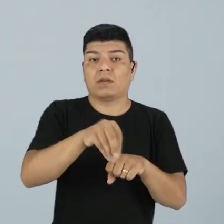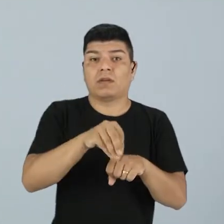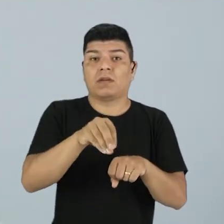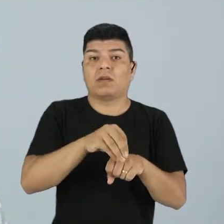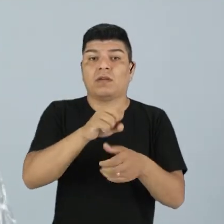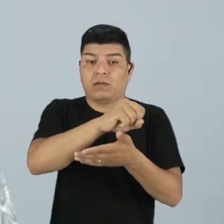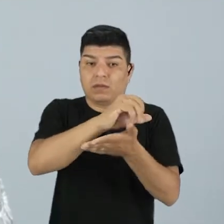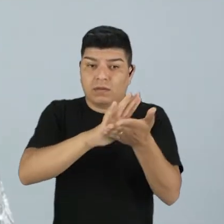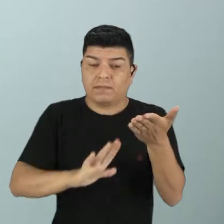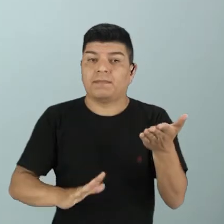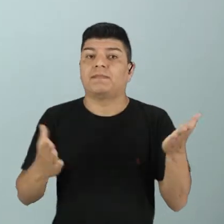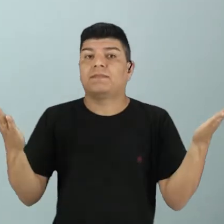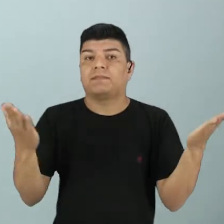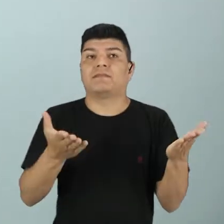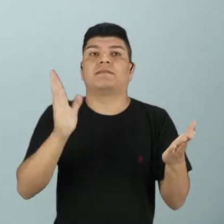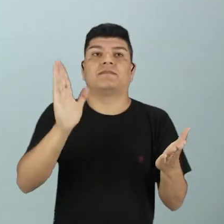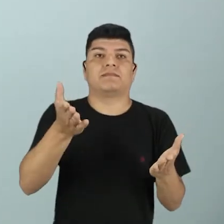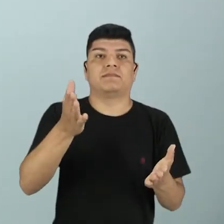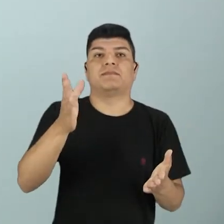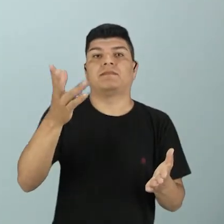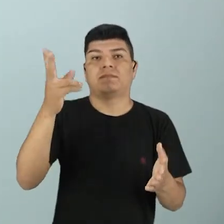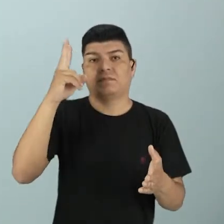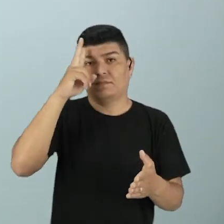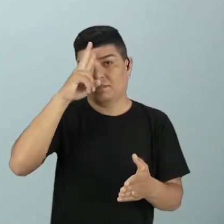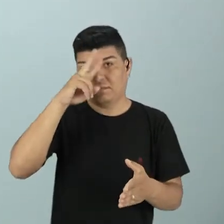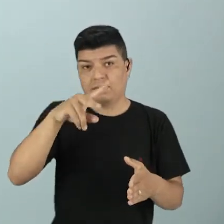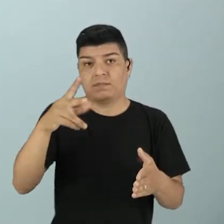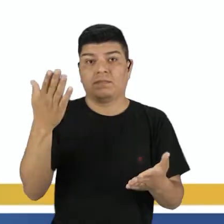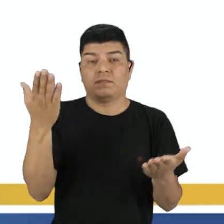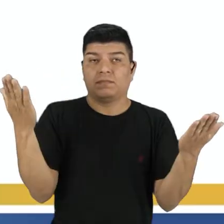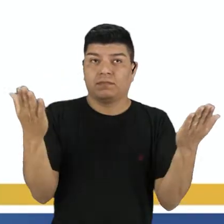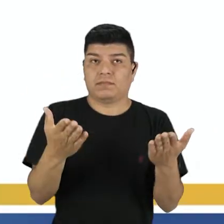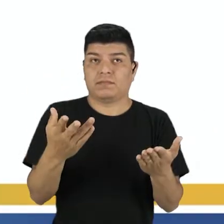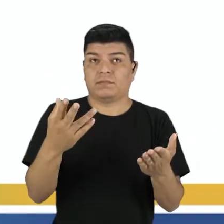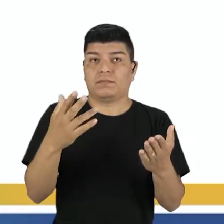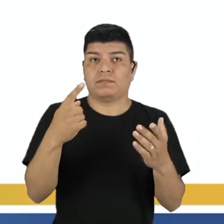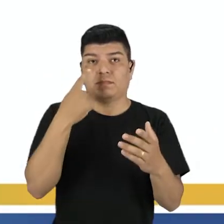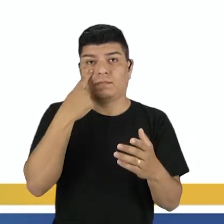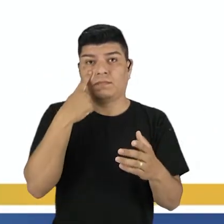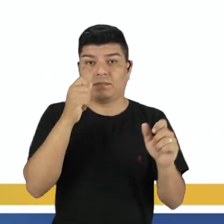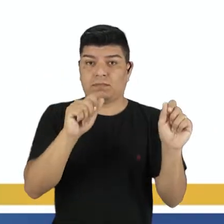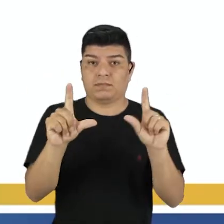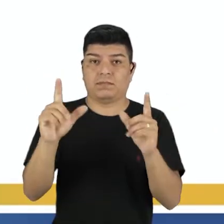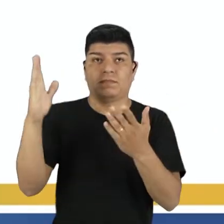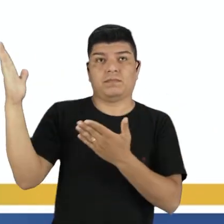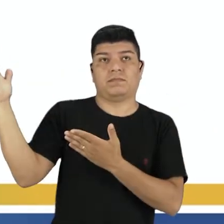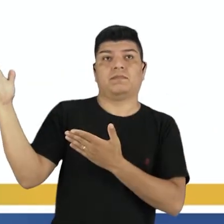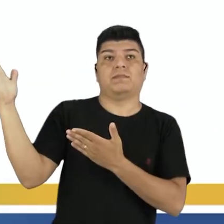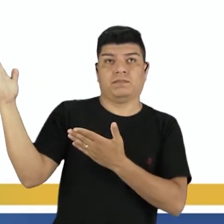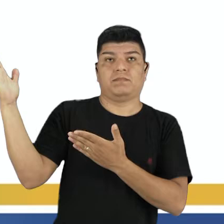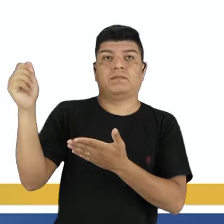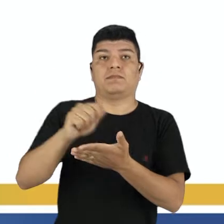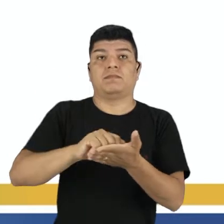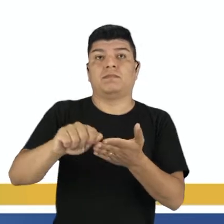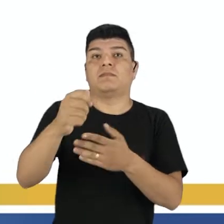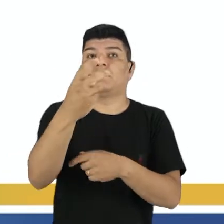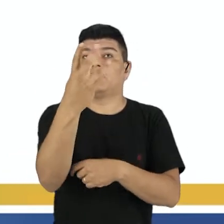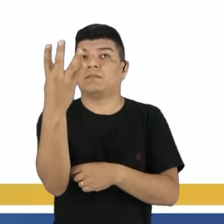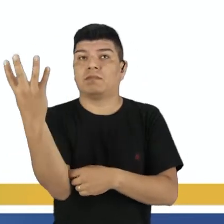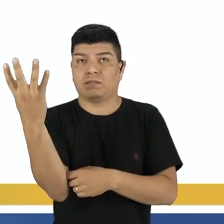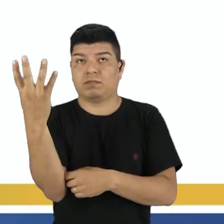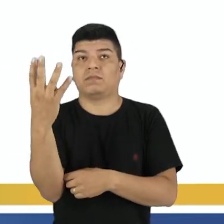um exercise que vocês já fizeram e a gente vai relembrar agora. Observem comigo aí na tela. Descreva as quantidades